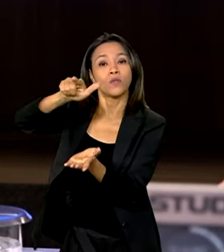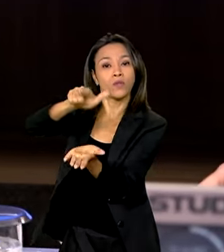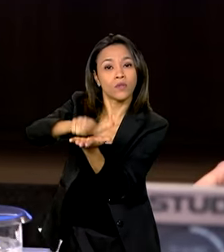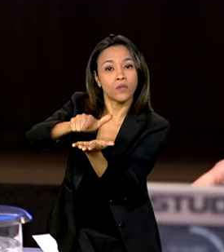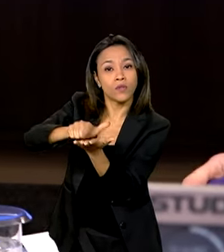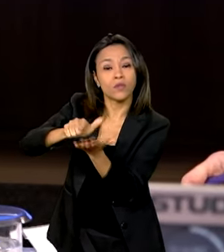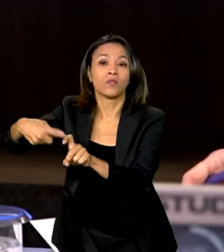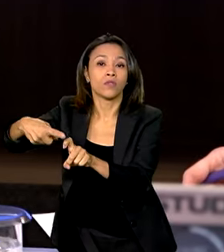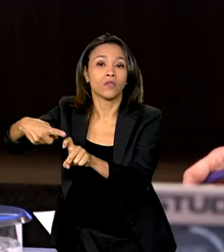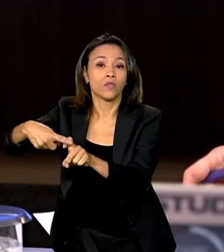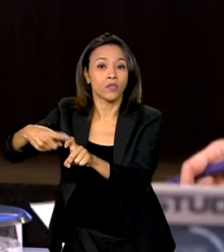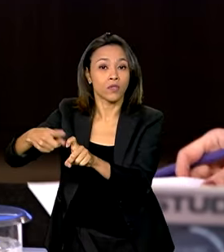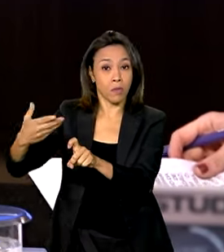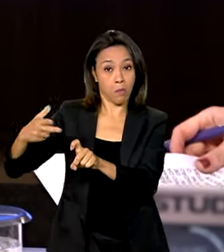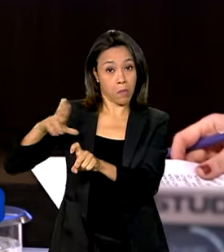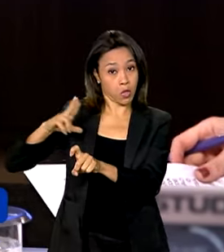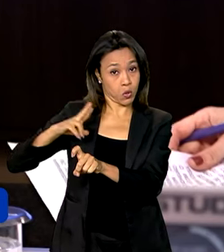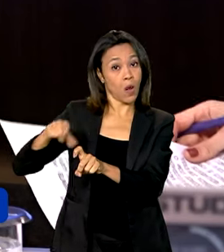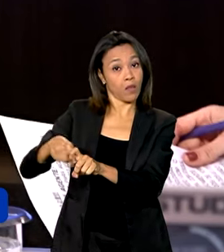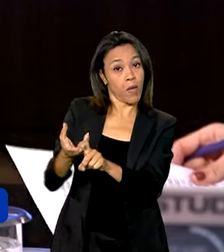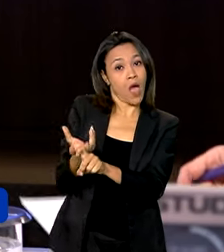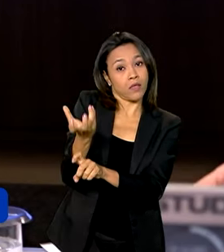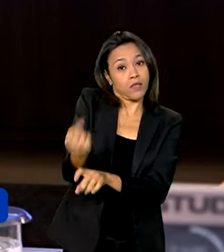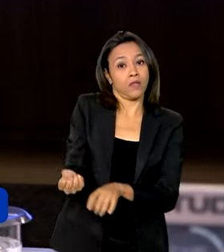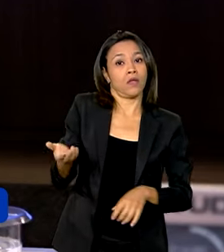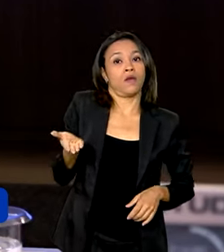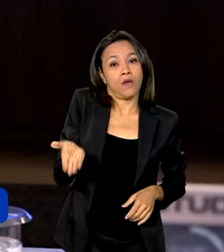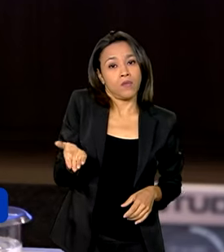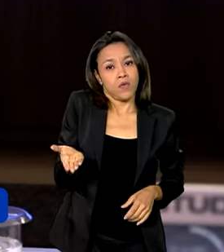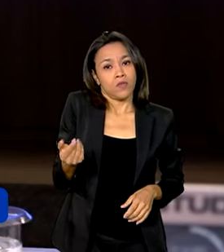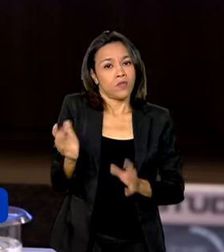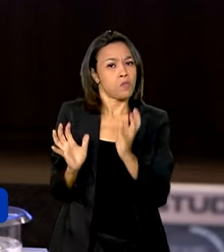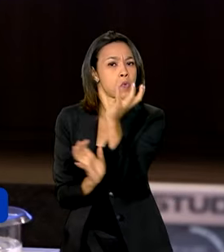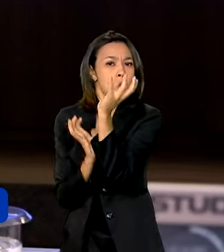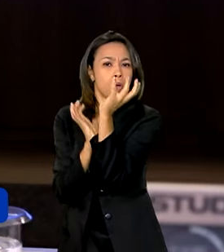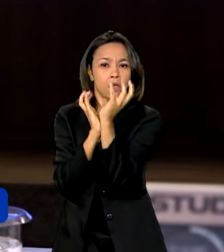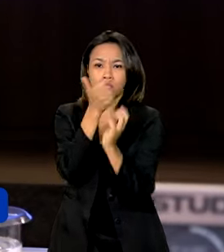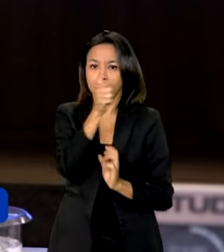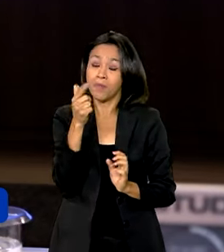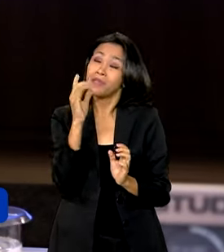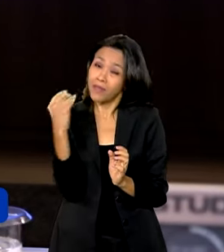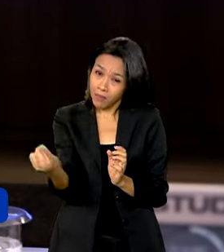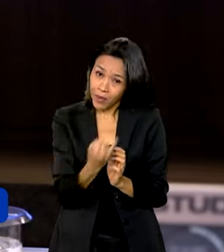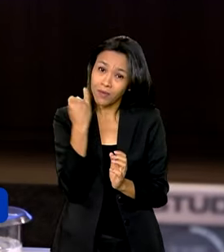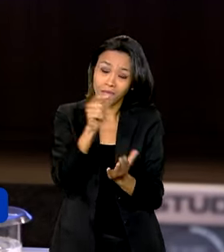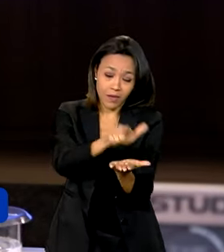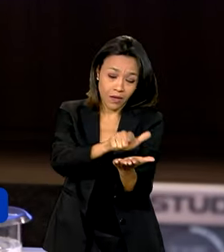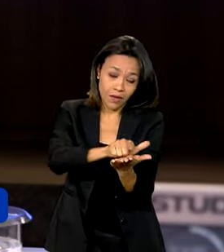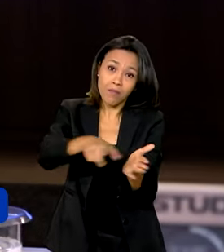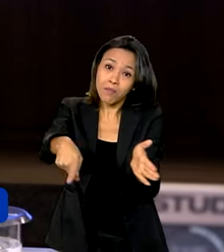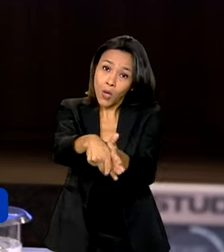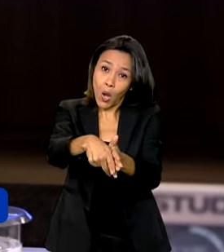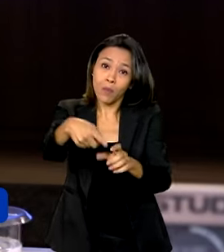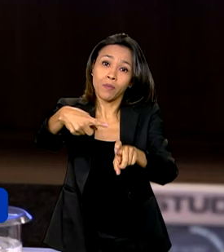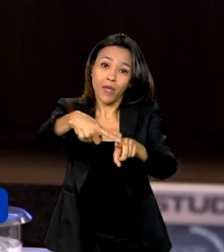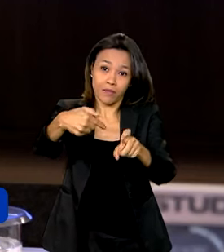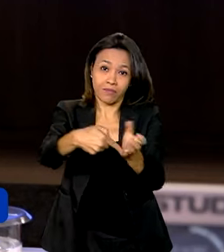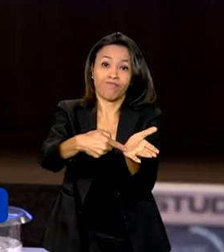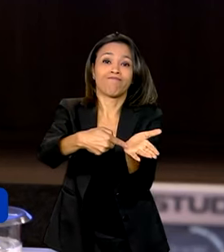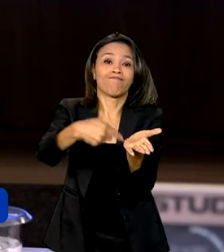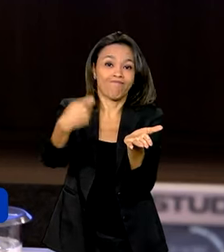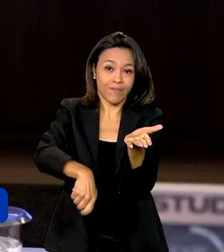consultas particulares há nenhuma burocracia mas é muito importante ter a receita aqui digo que o farmácia popular